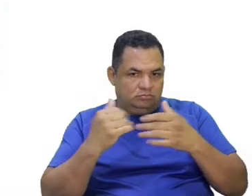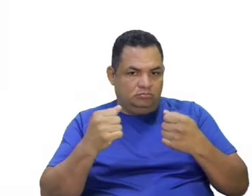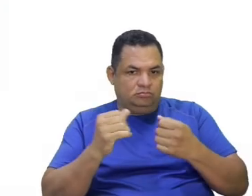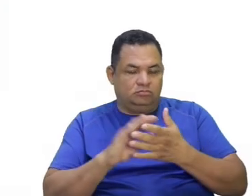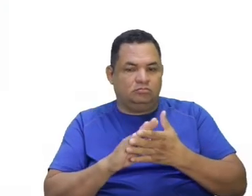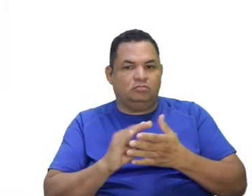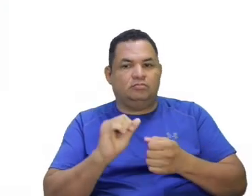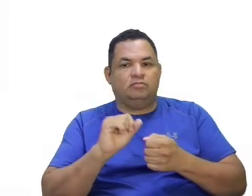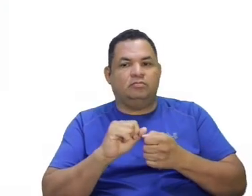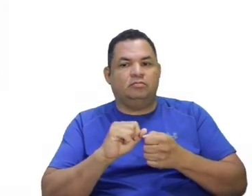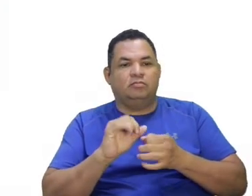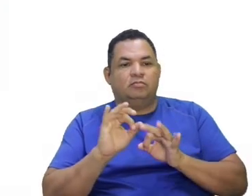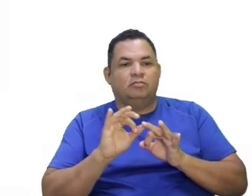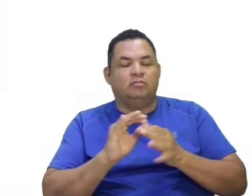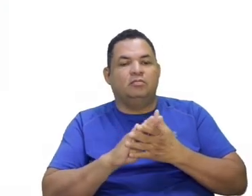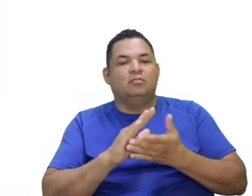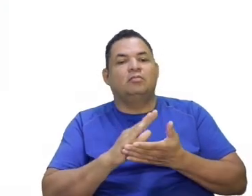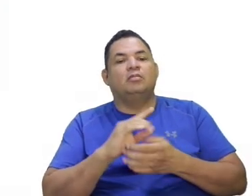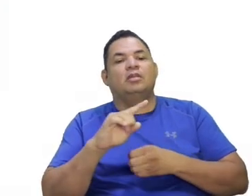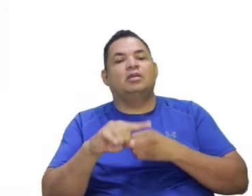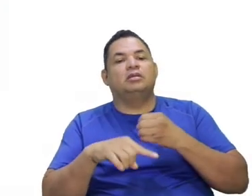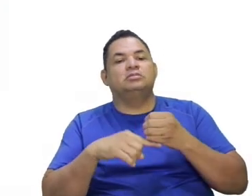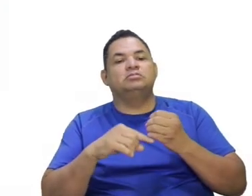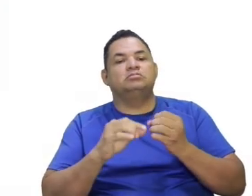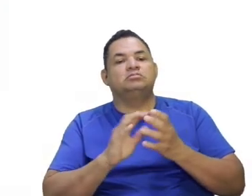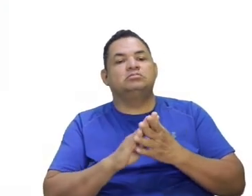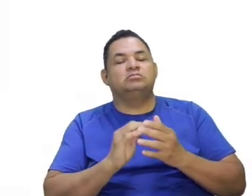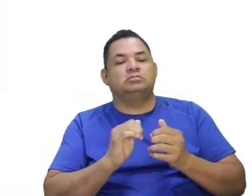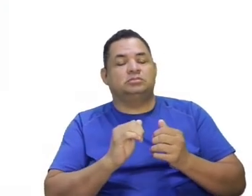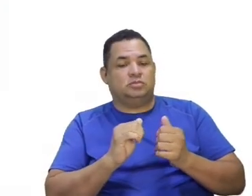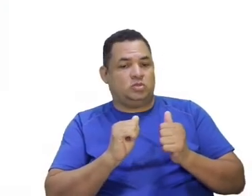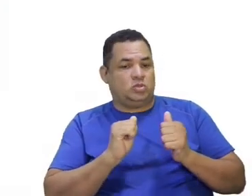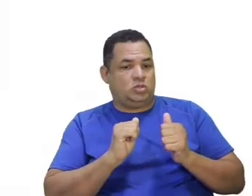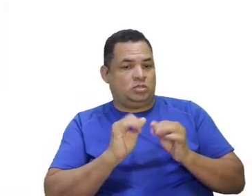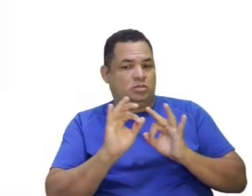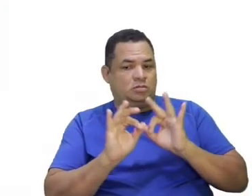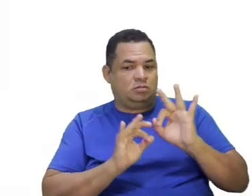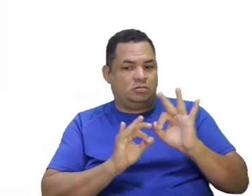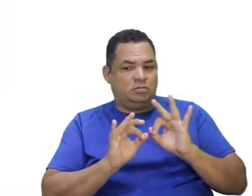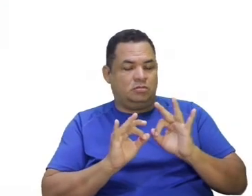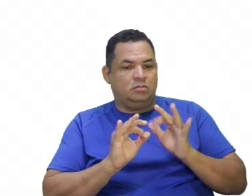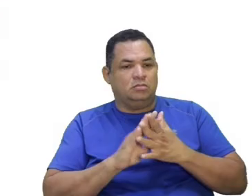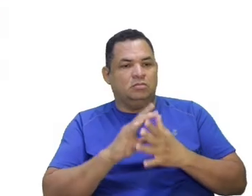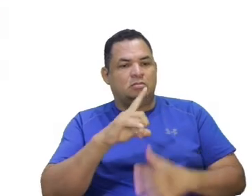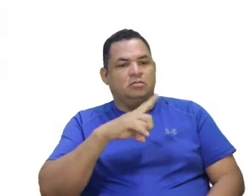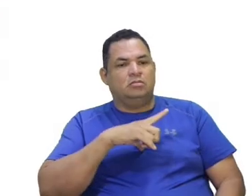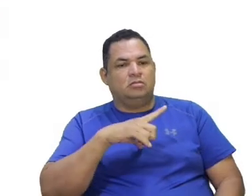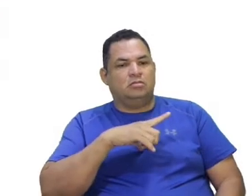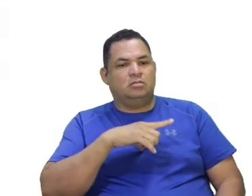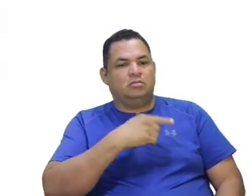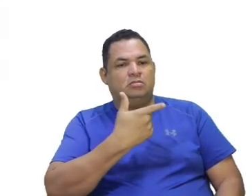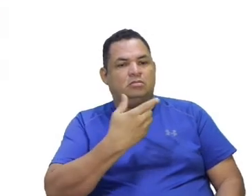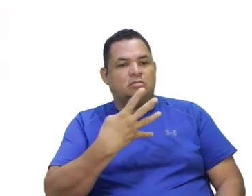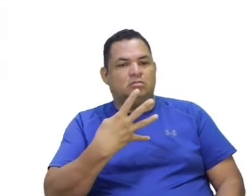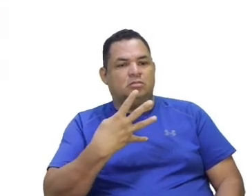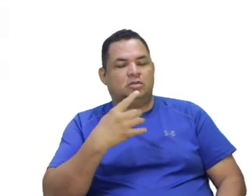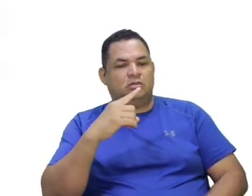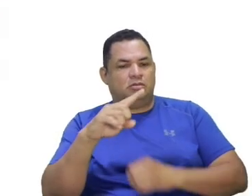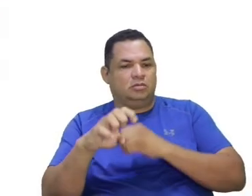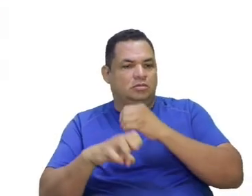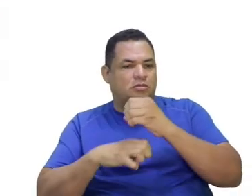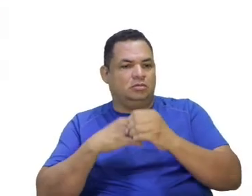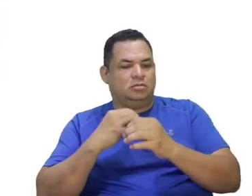que primeiro fazer a distribuição do átomo neutro. Então, o nosso átomo neutro vai ter 24